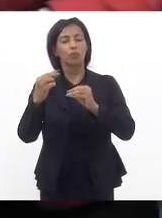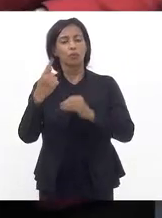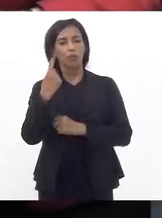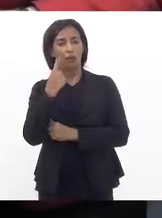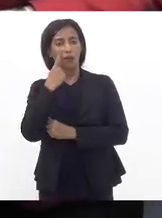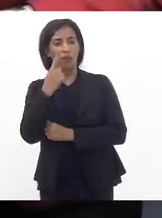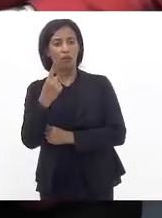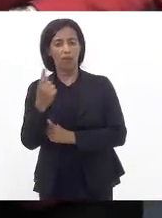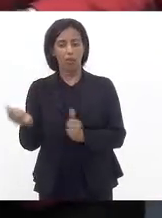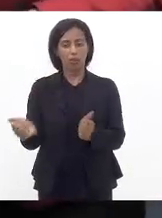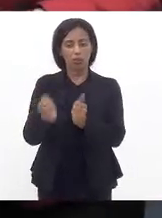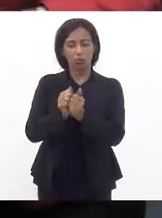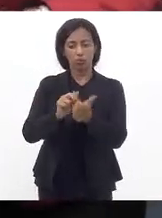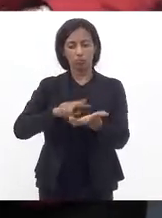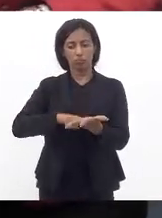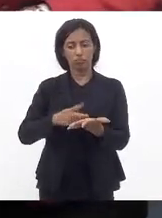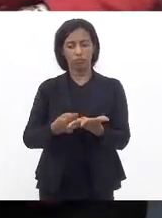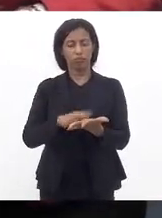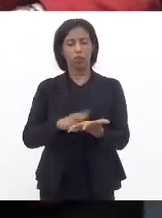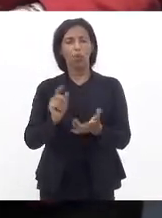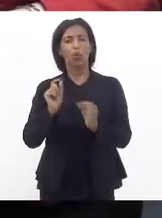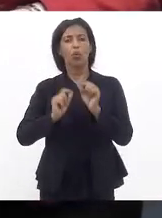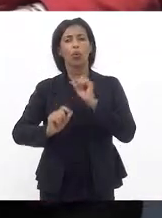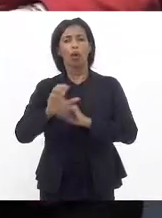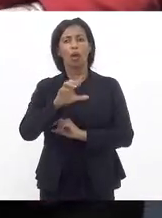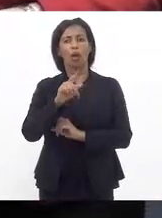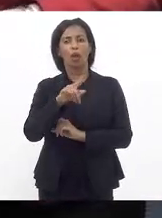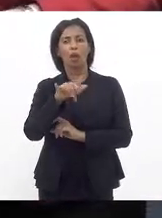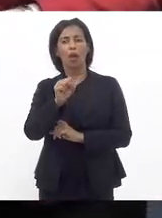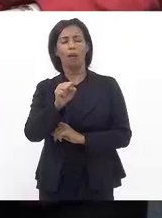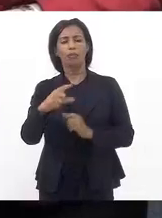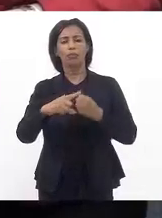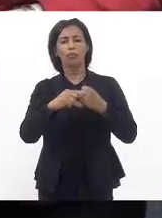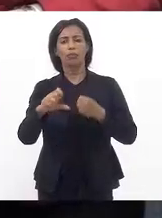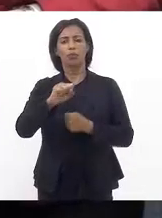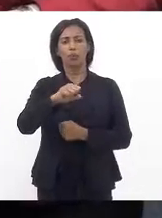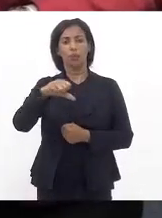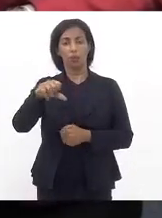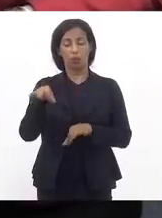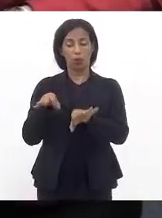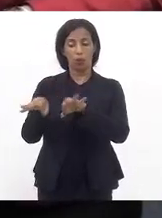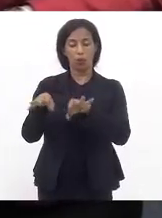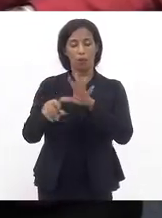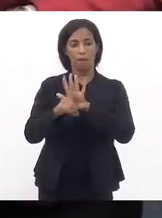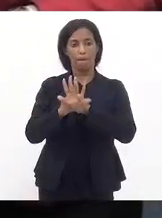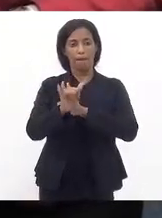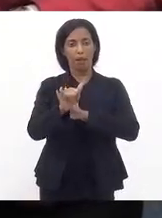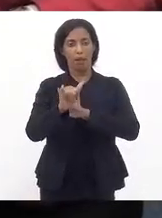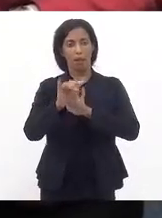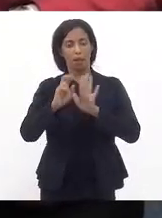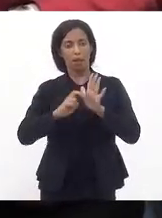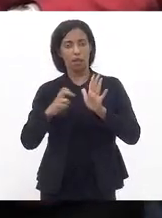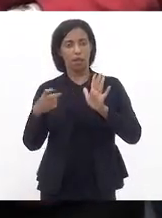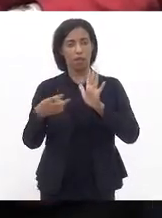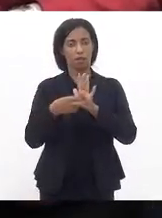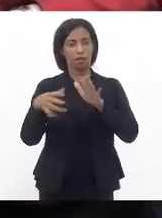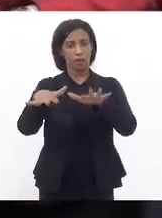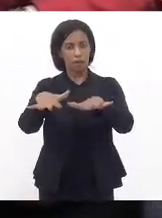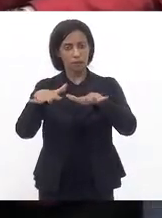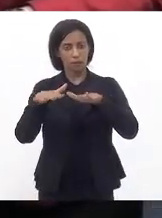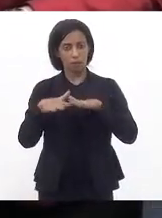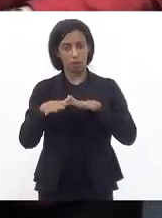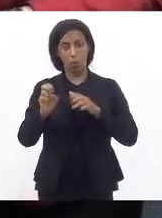juntos com paciência que que diz o caput do artigo 89 o projeto de lei as emendas oferecidas em